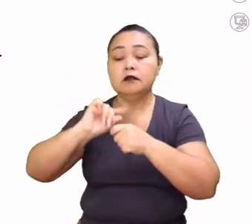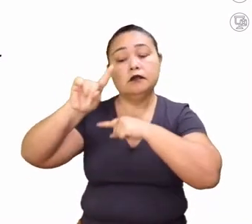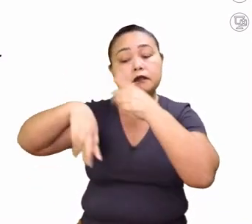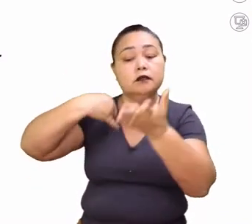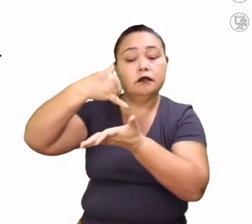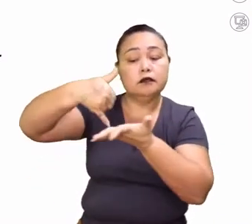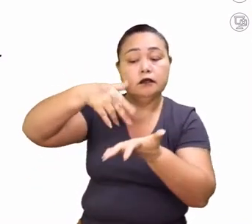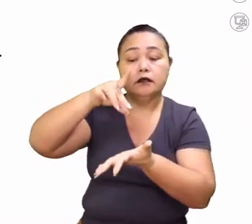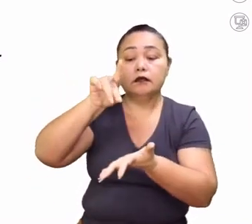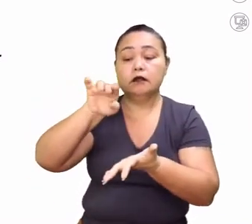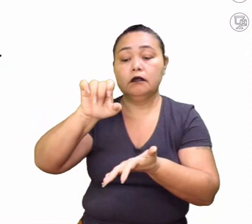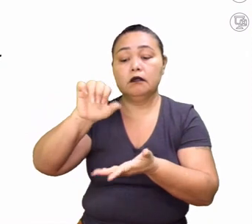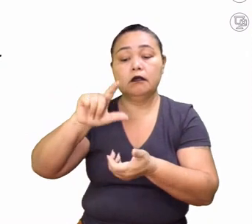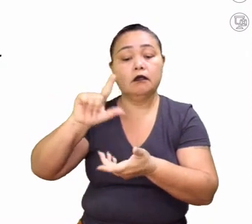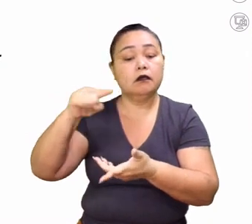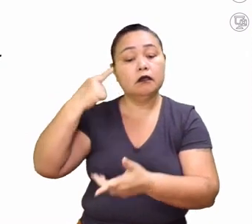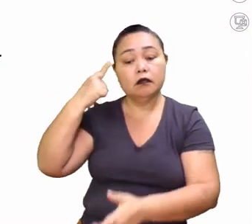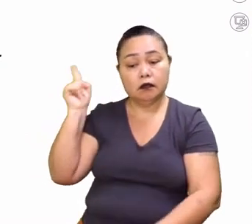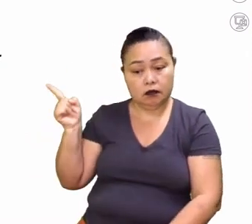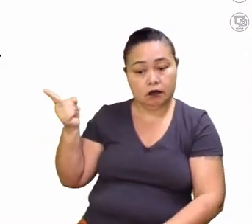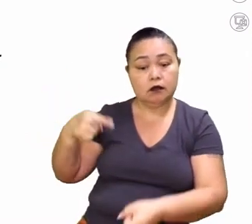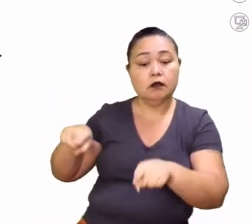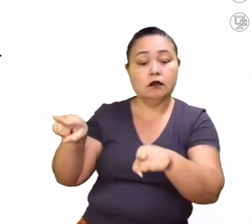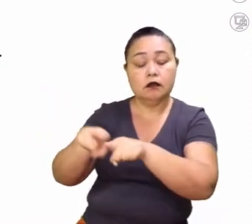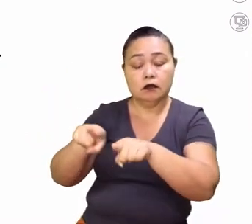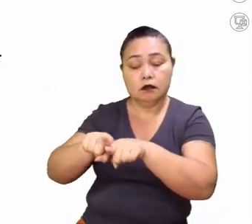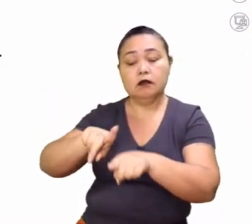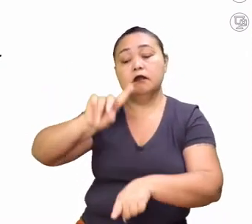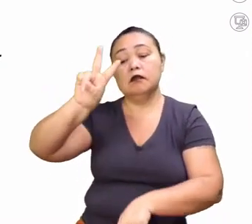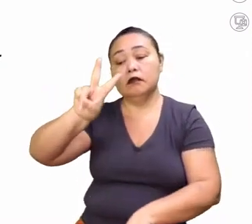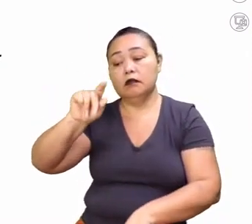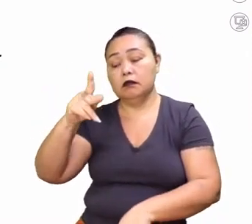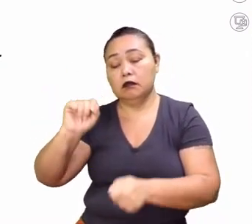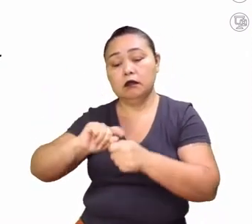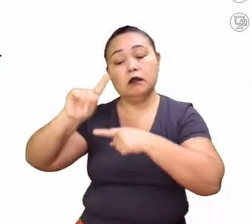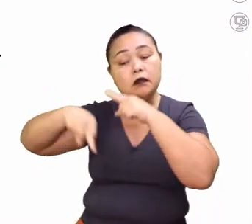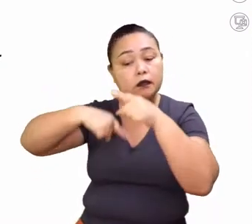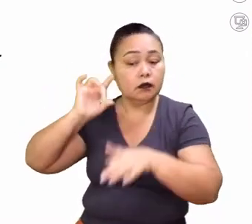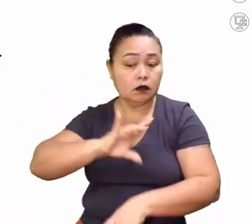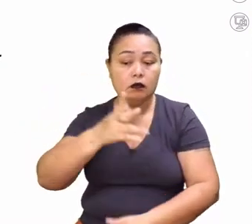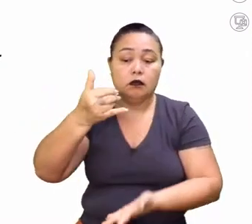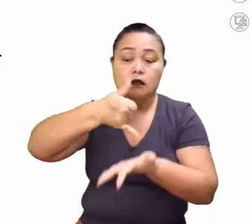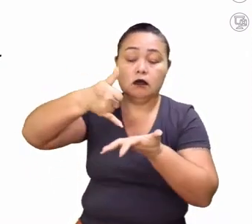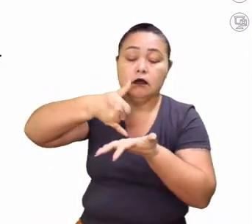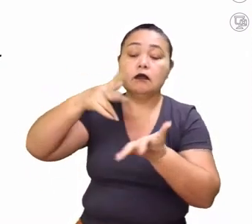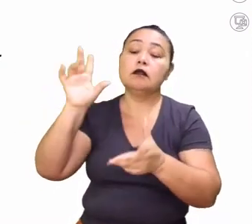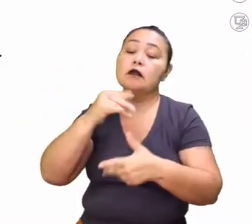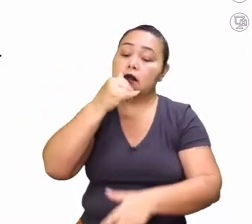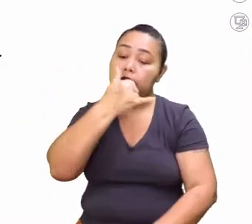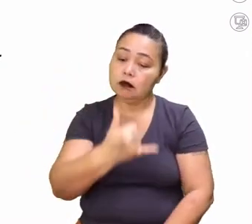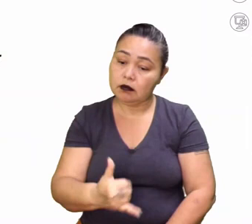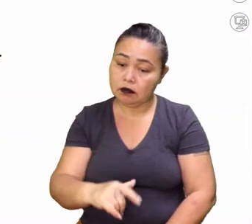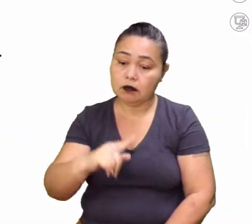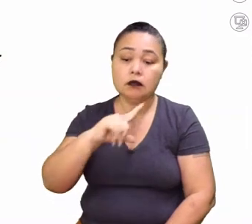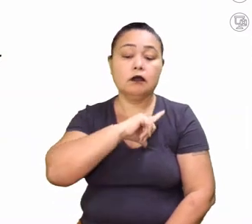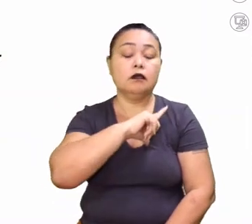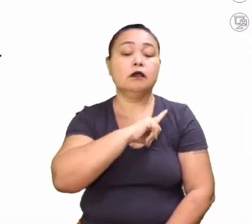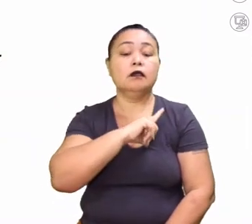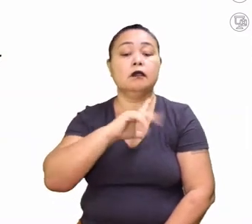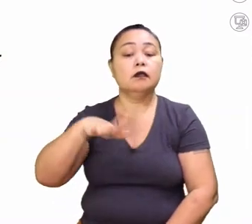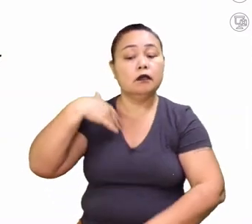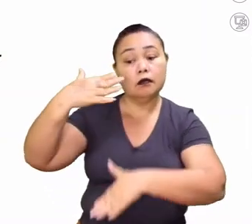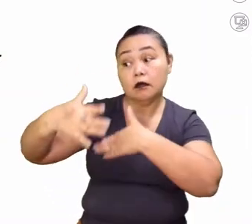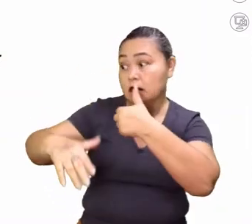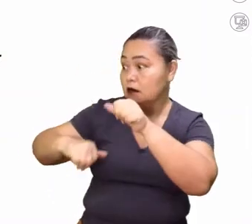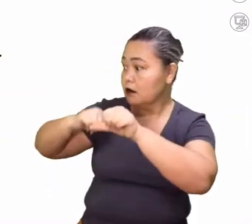óleo diesel e aqui a máquina também que era vapor com óleo diesel e depois sóleo diesel e elétrica e assim por diante nós temos aí